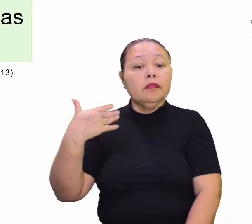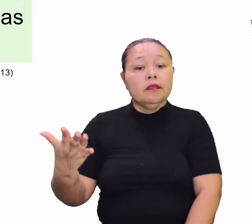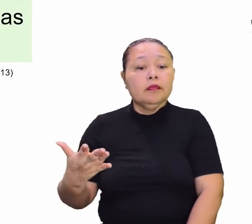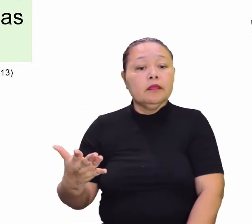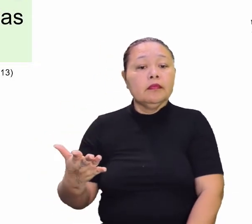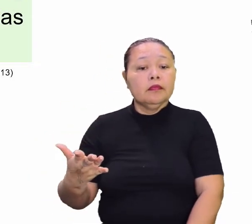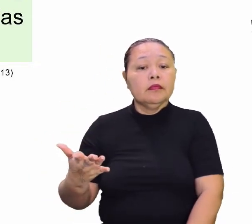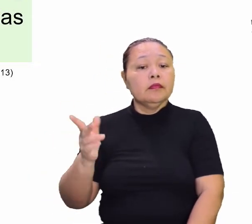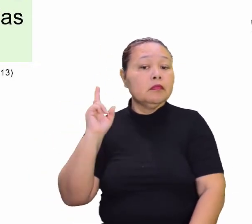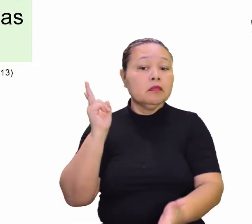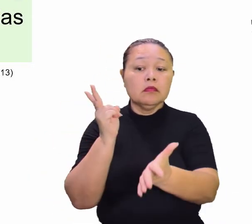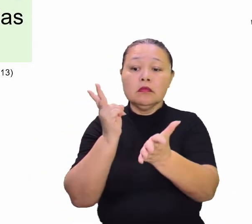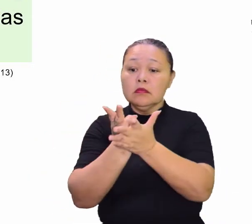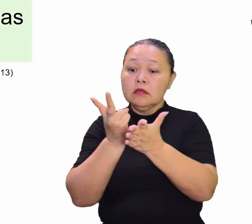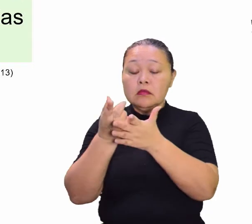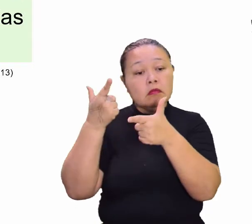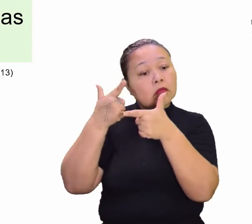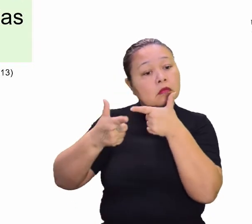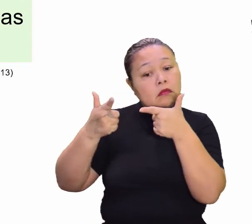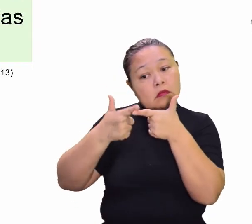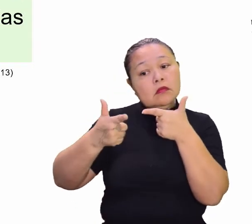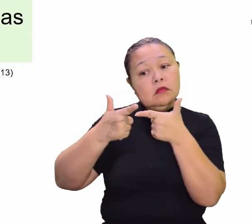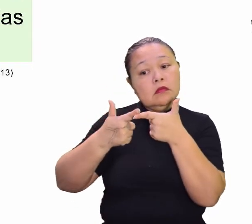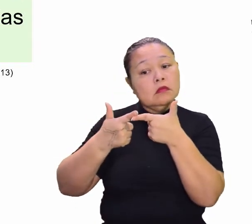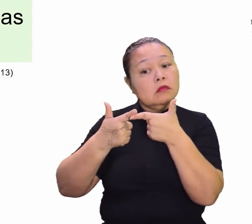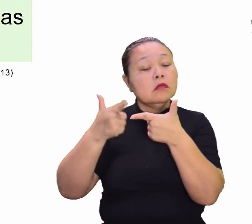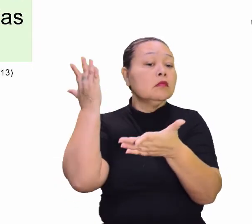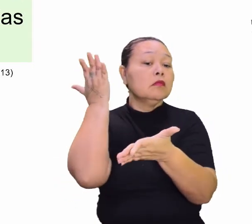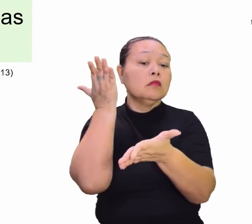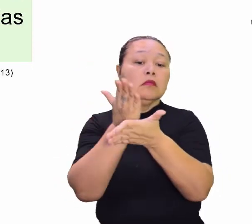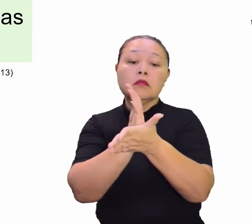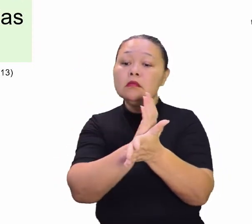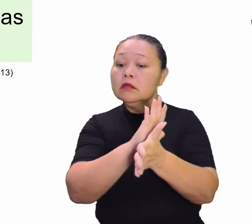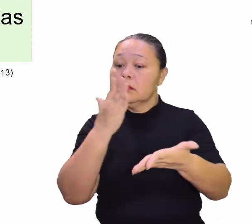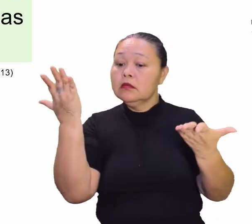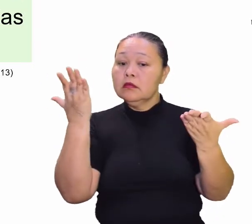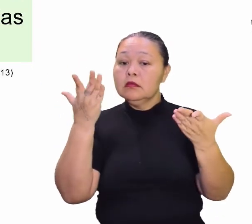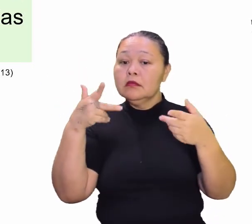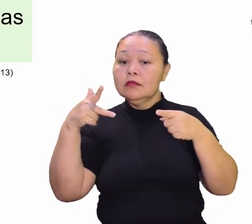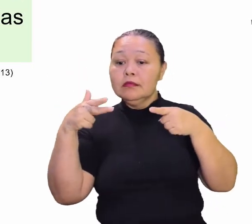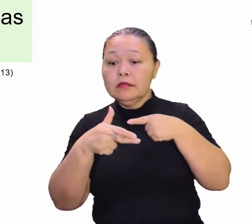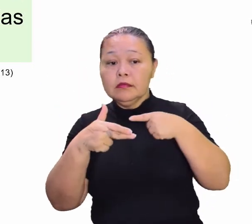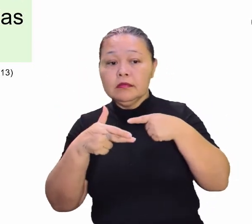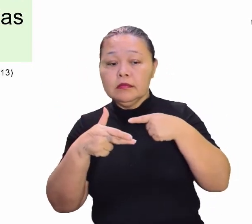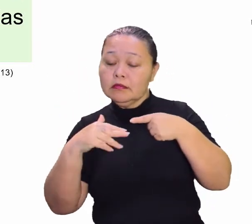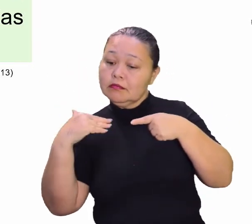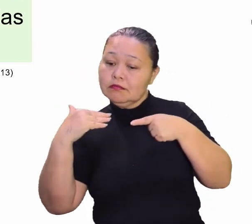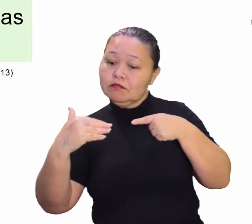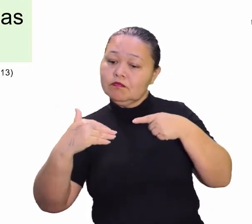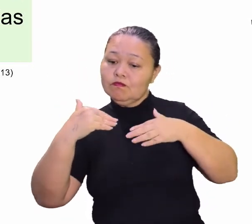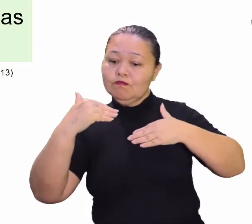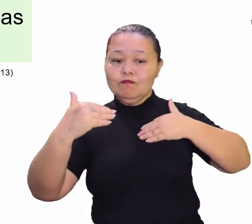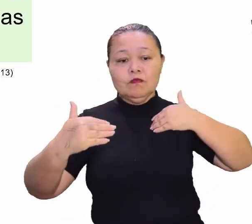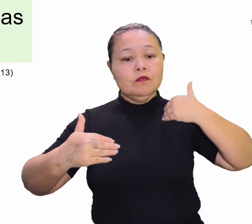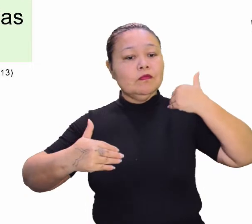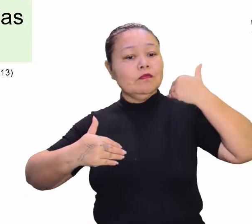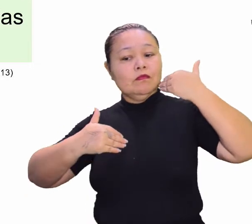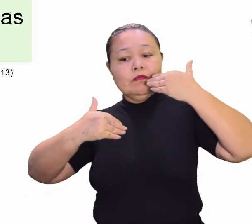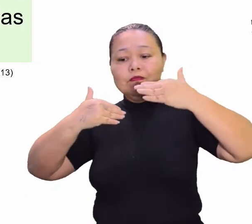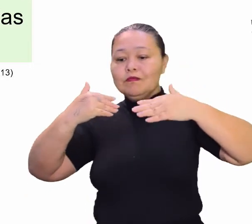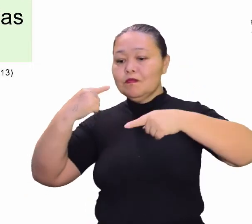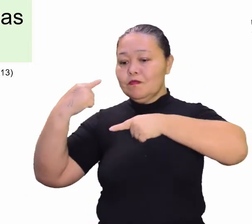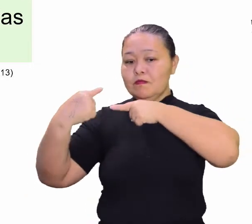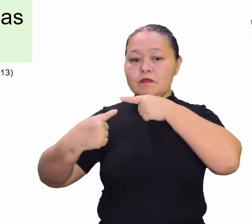outro lado, esses mesmos conflitos acabaram por interromper um processo de